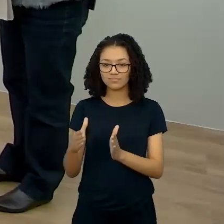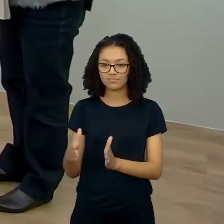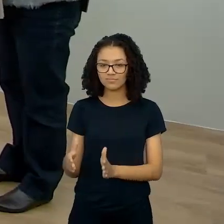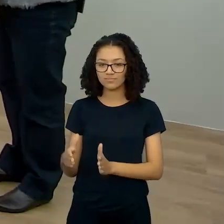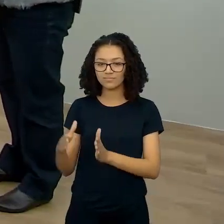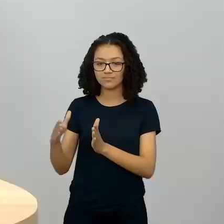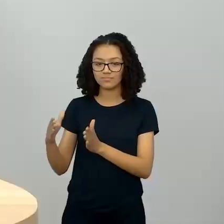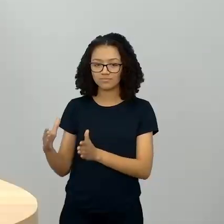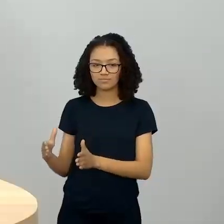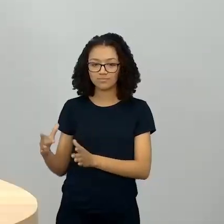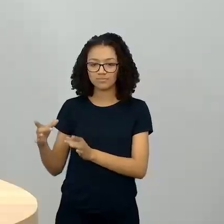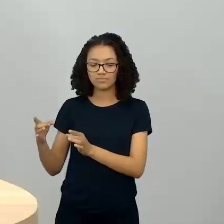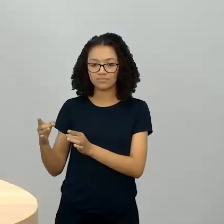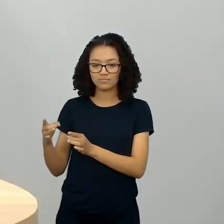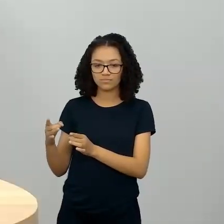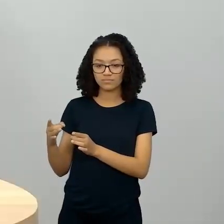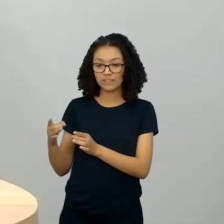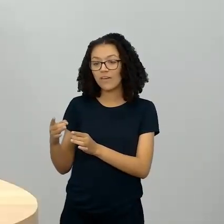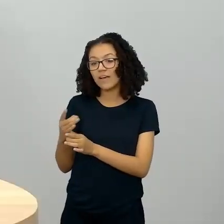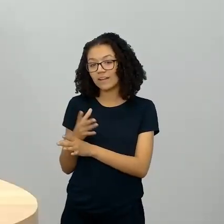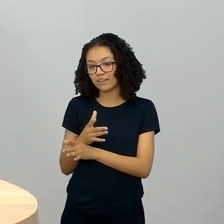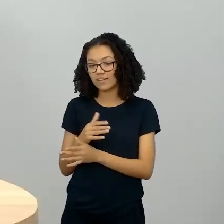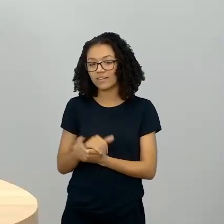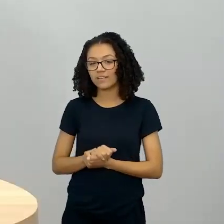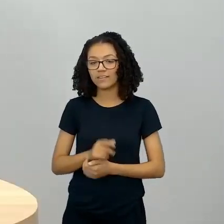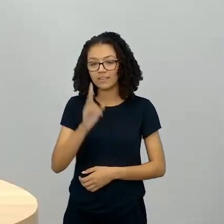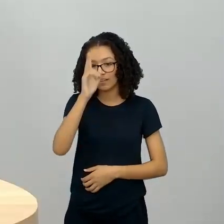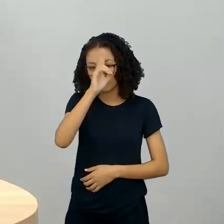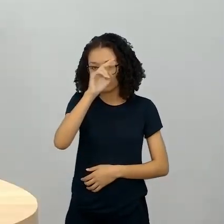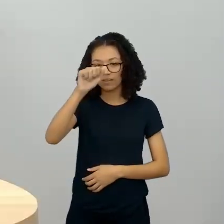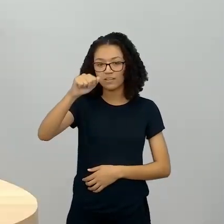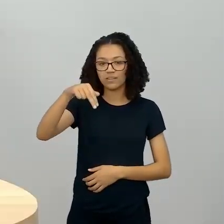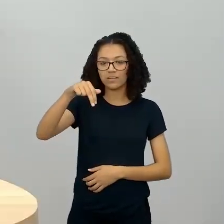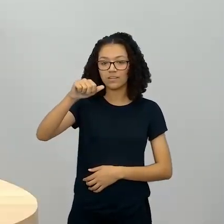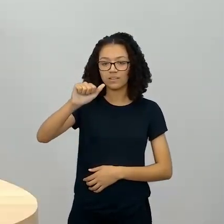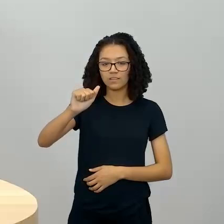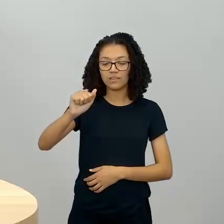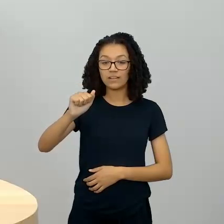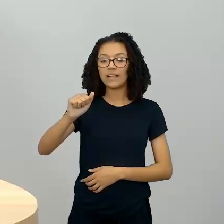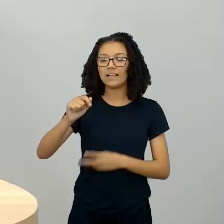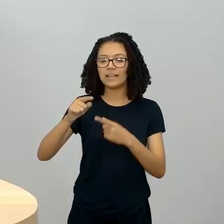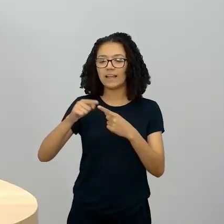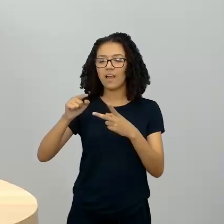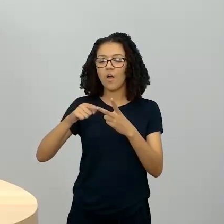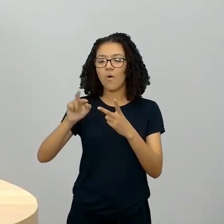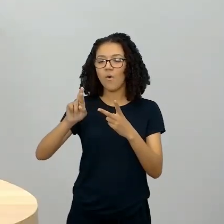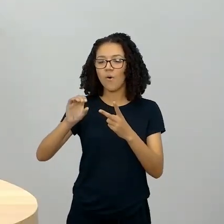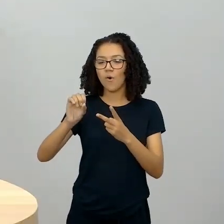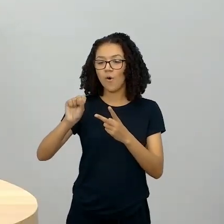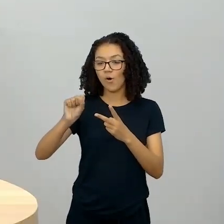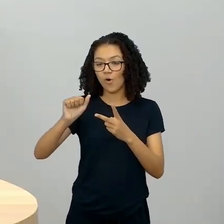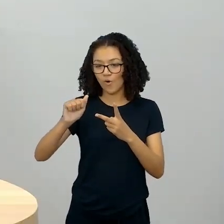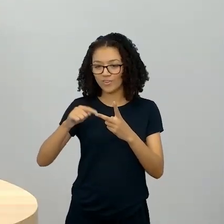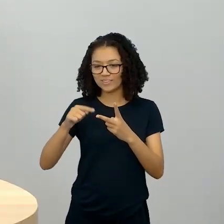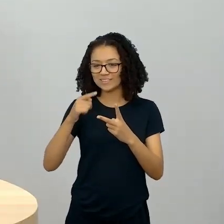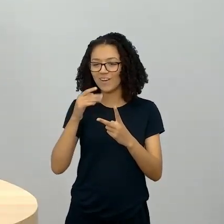assim. Lembrando a Ana e a Rosa, comentário delas ali. Se a